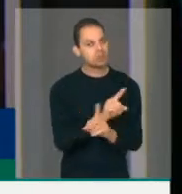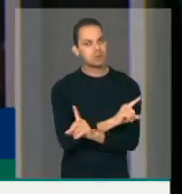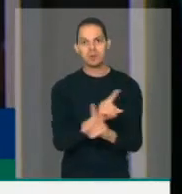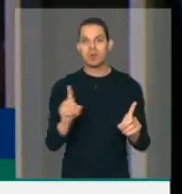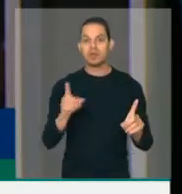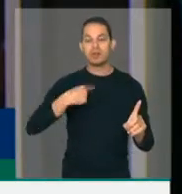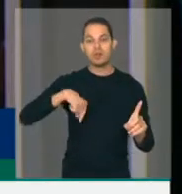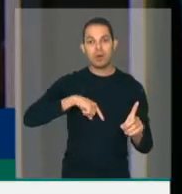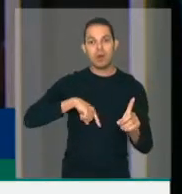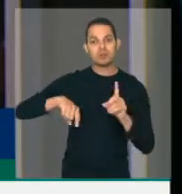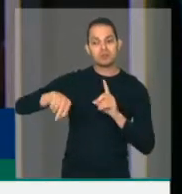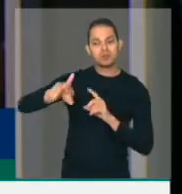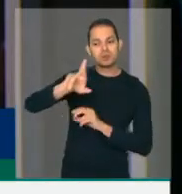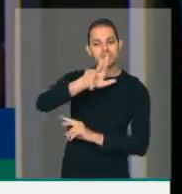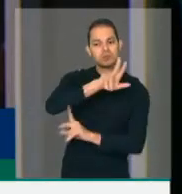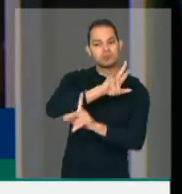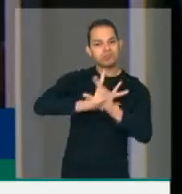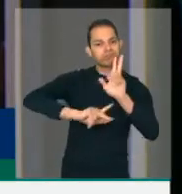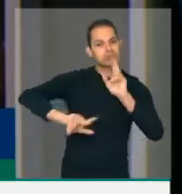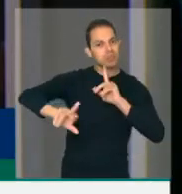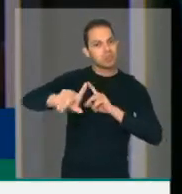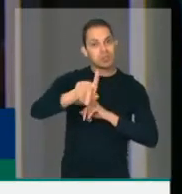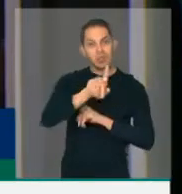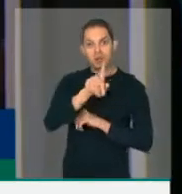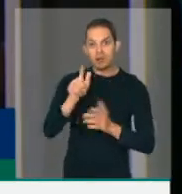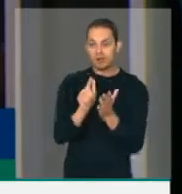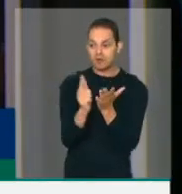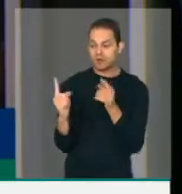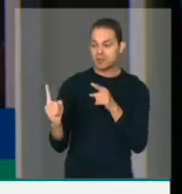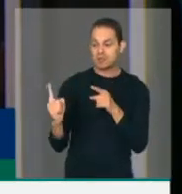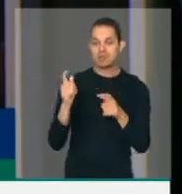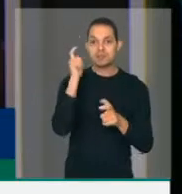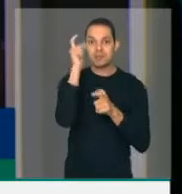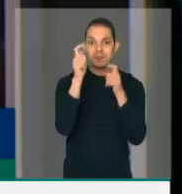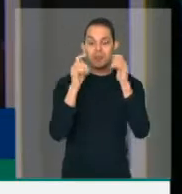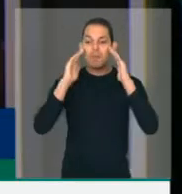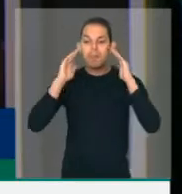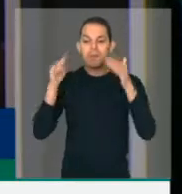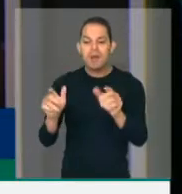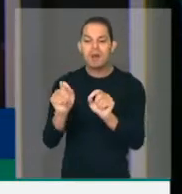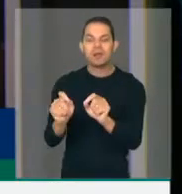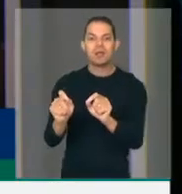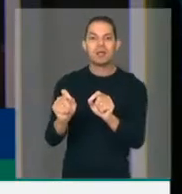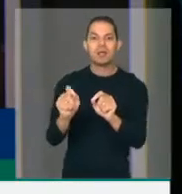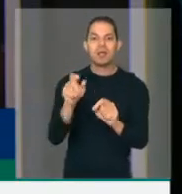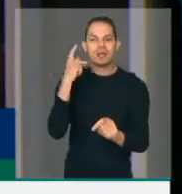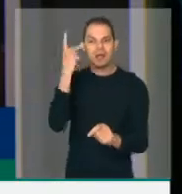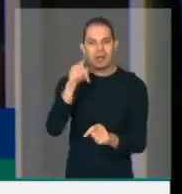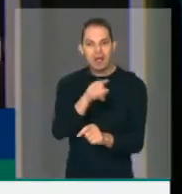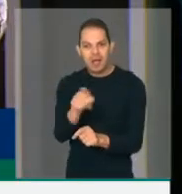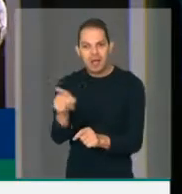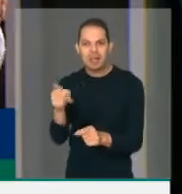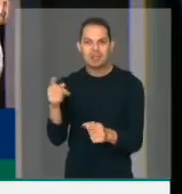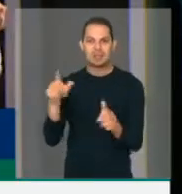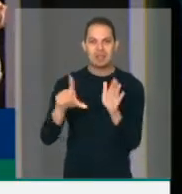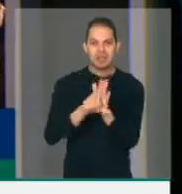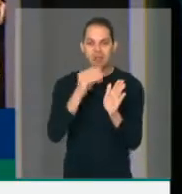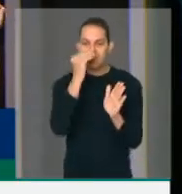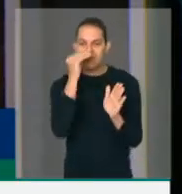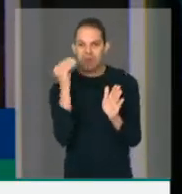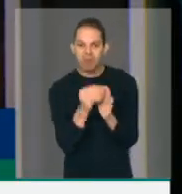somos diferentes. Vocês têm que se preocupar com os que realmente cometem atos ilícitos